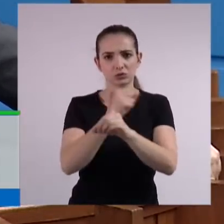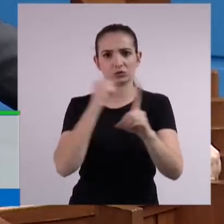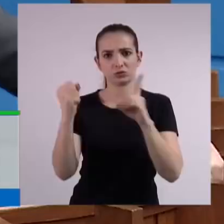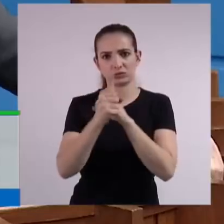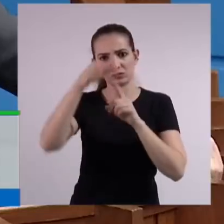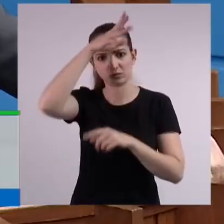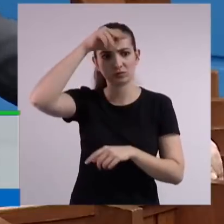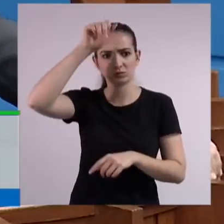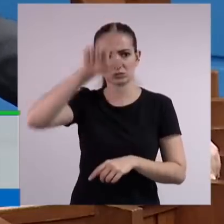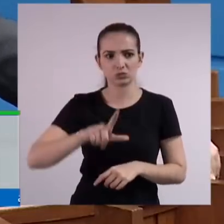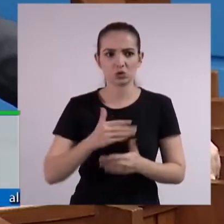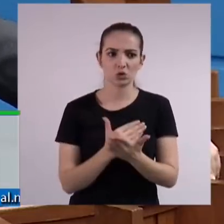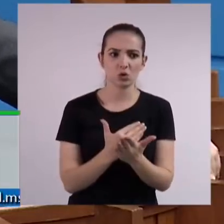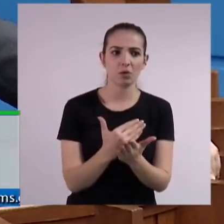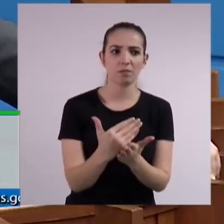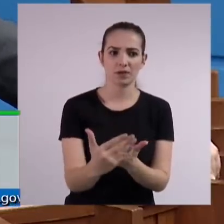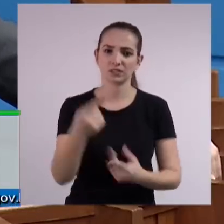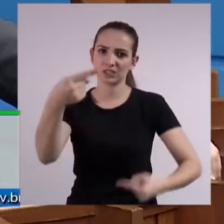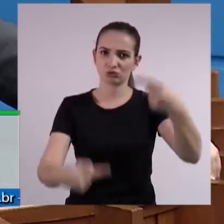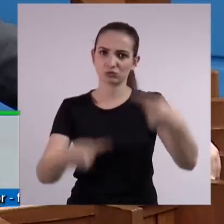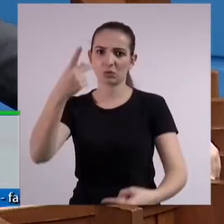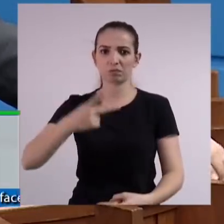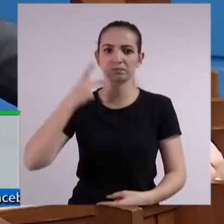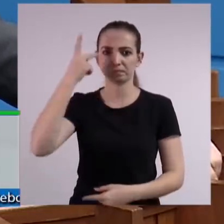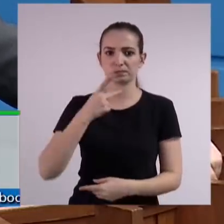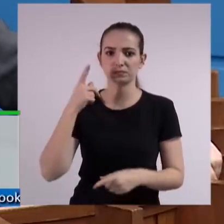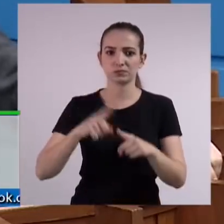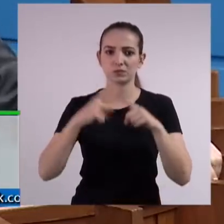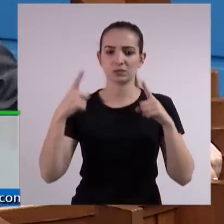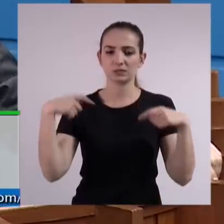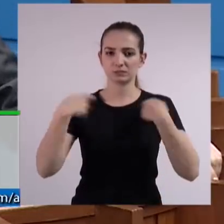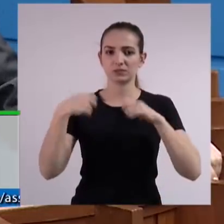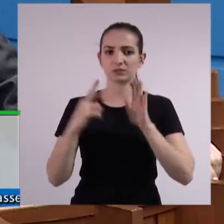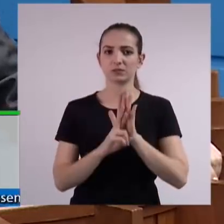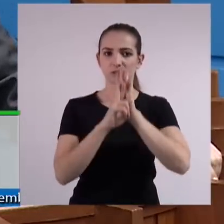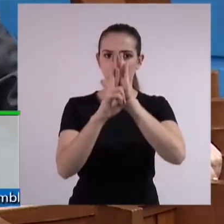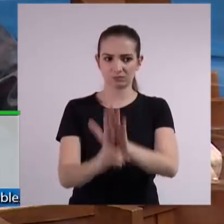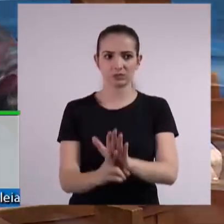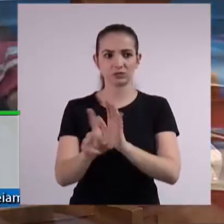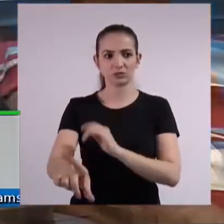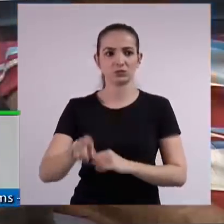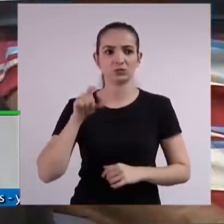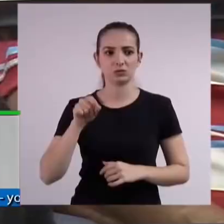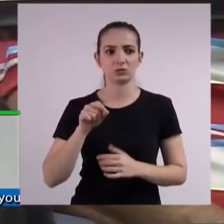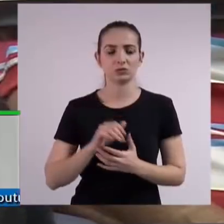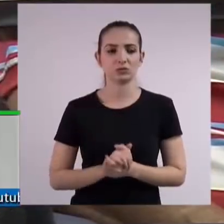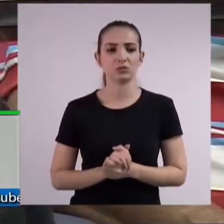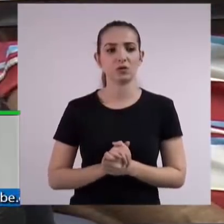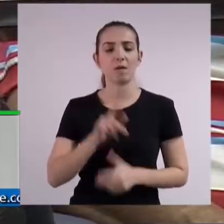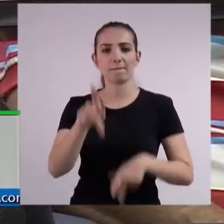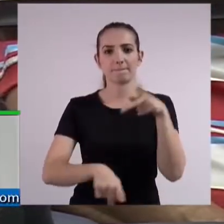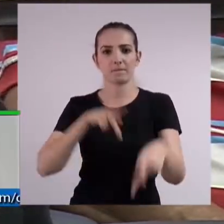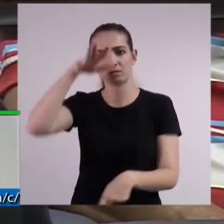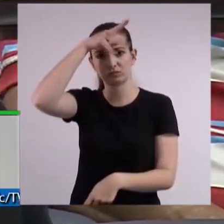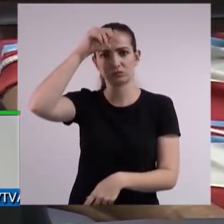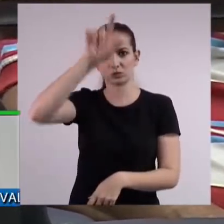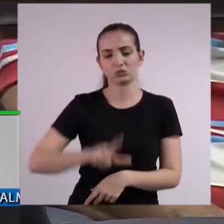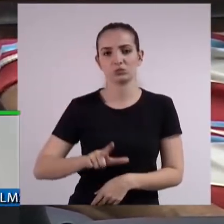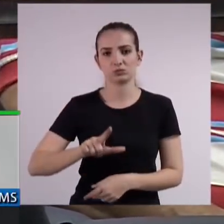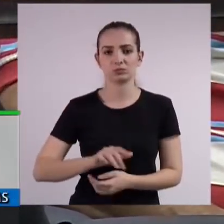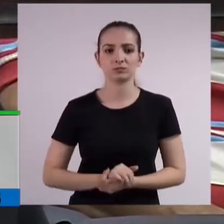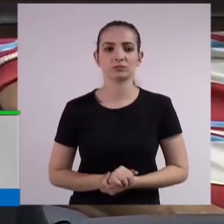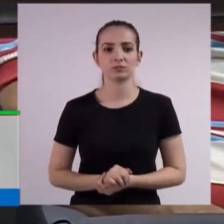Ela nasce da discussão política, mas ela tem que representar uma alternativa ao povo de Mato Grosso do